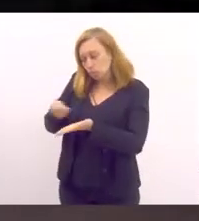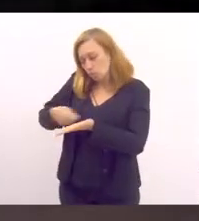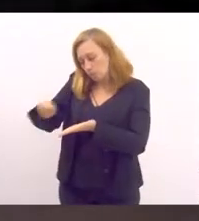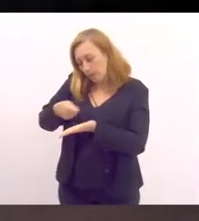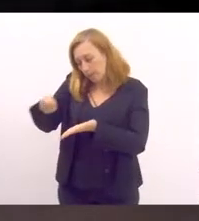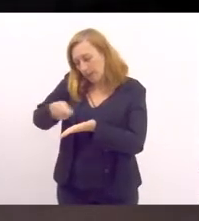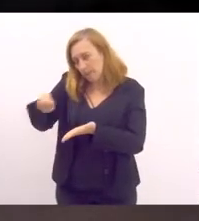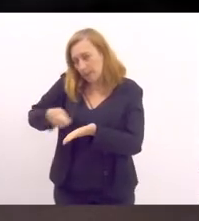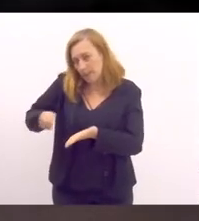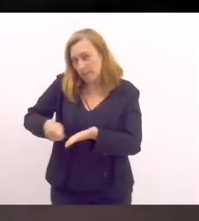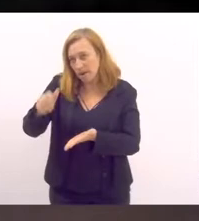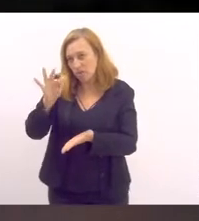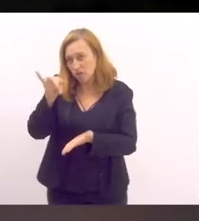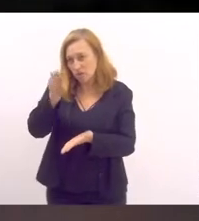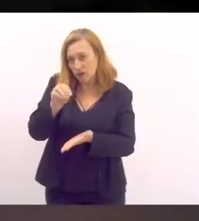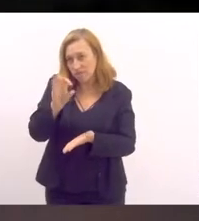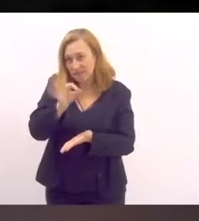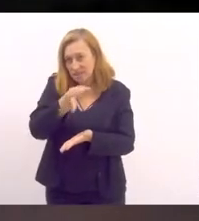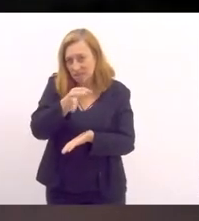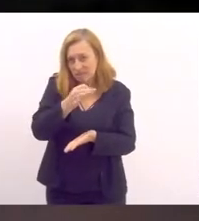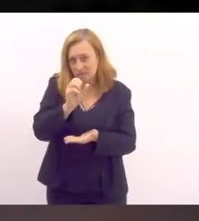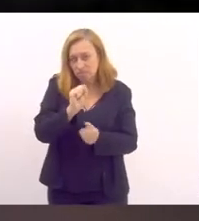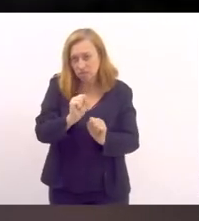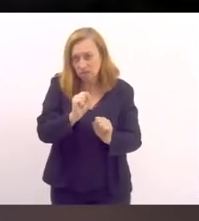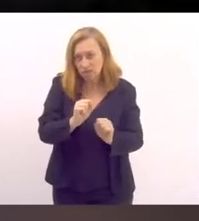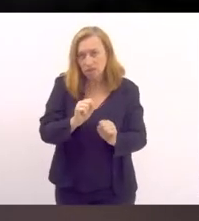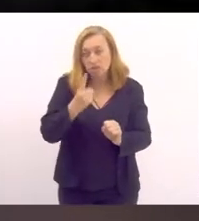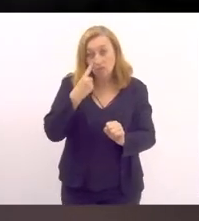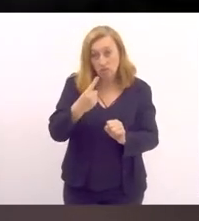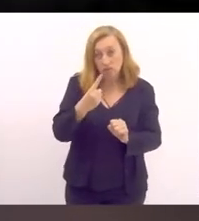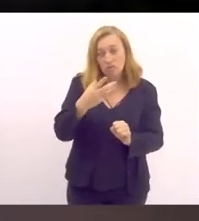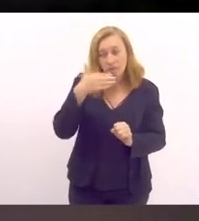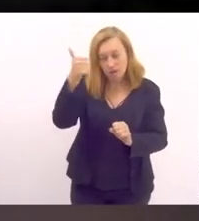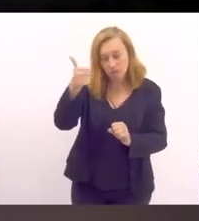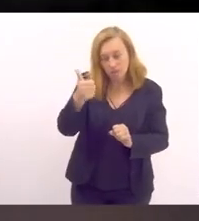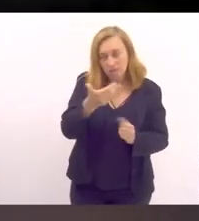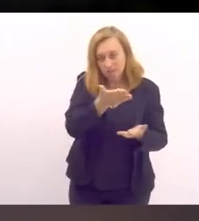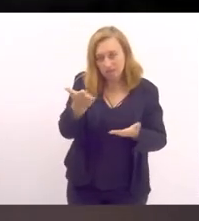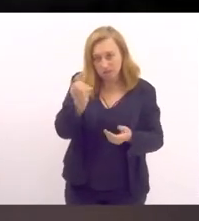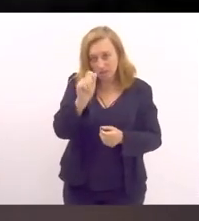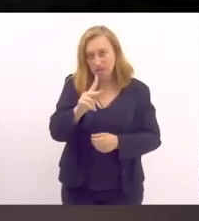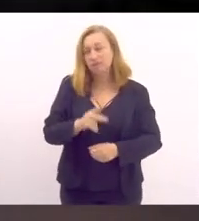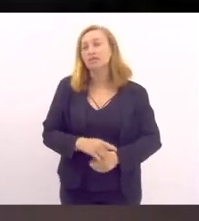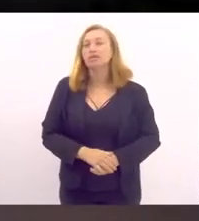aqui comigo, e pode ter certeza que vamos ver o que podemos fazer de melhor para vocês, tá?